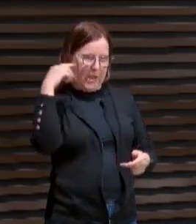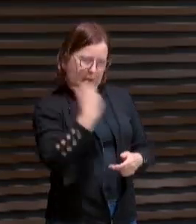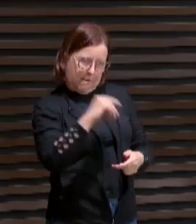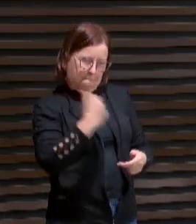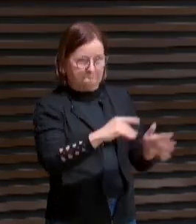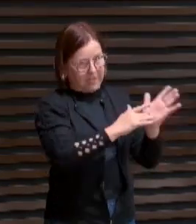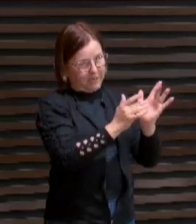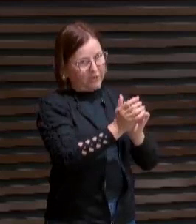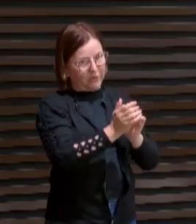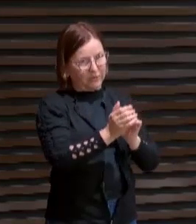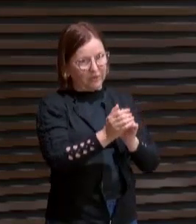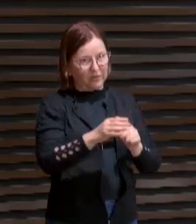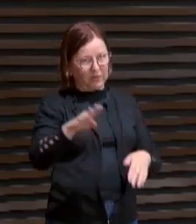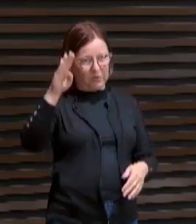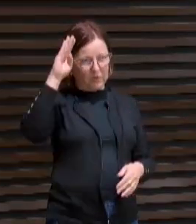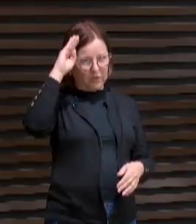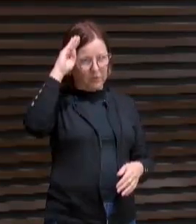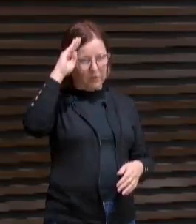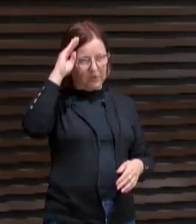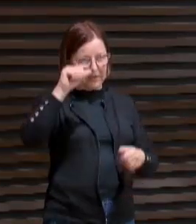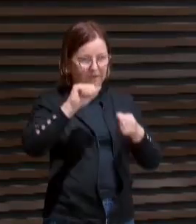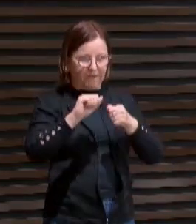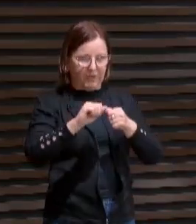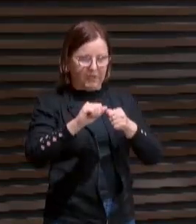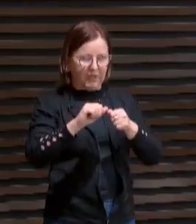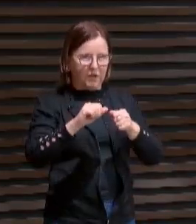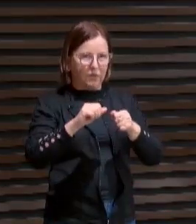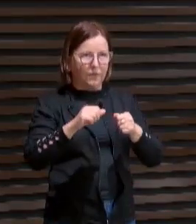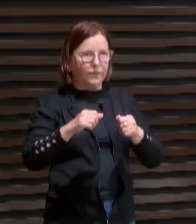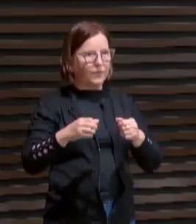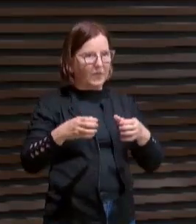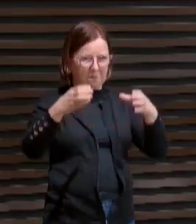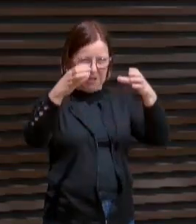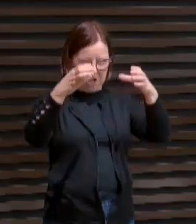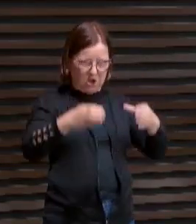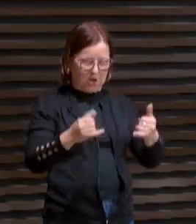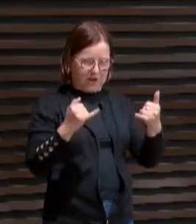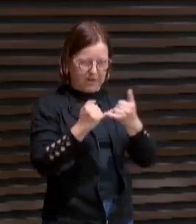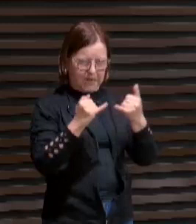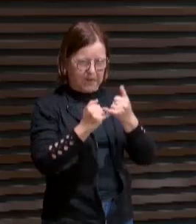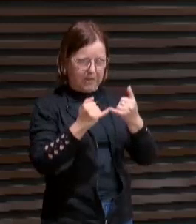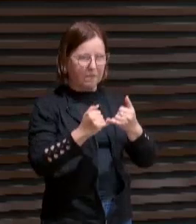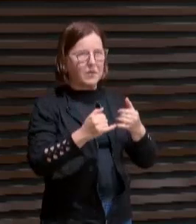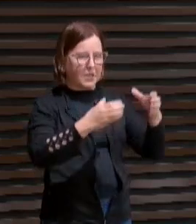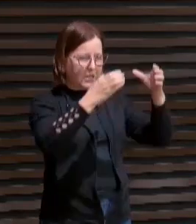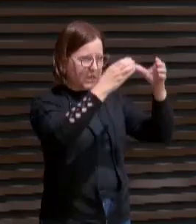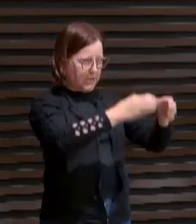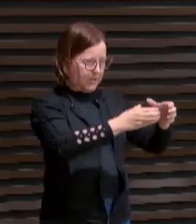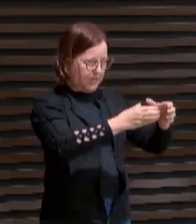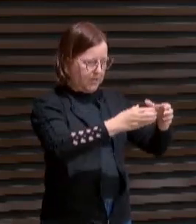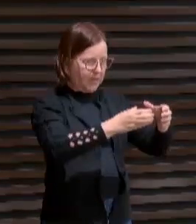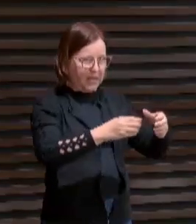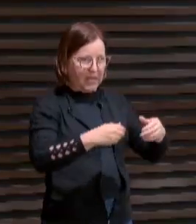soldados, tendo tecido uma coroa de espinho, puseram-lhe na cabeça e vestiram-no com um manto